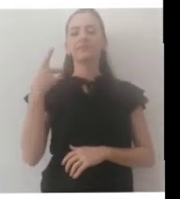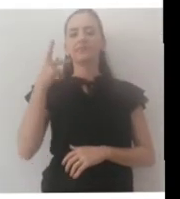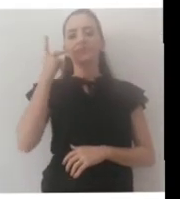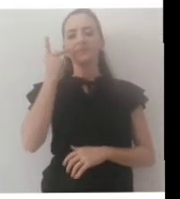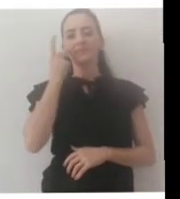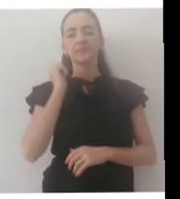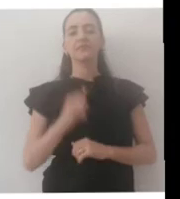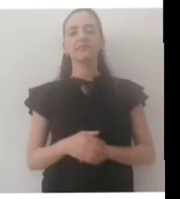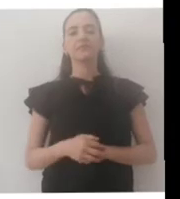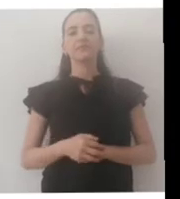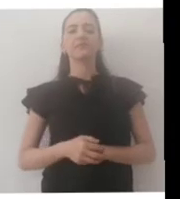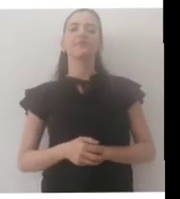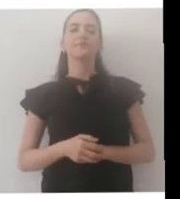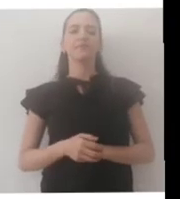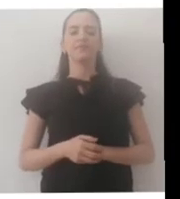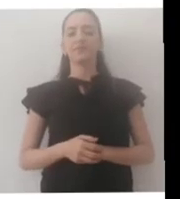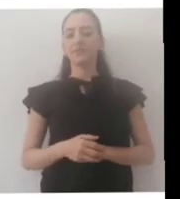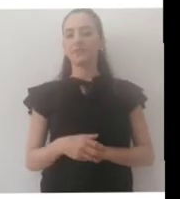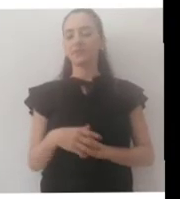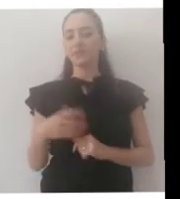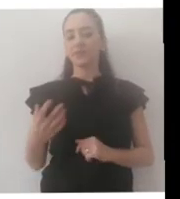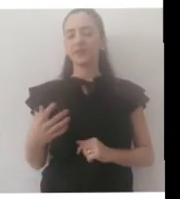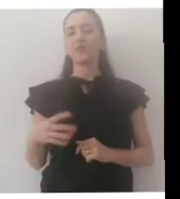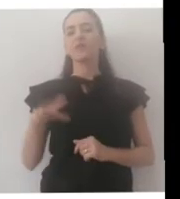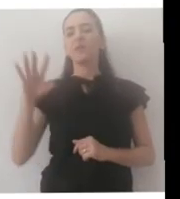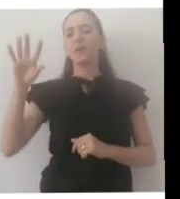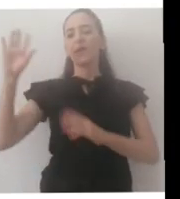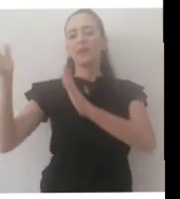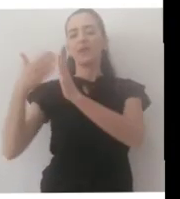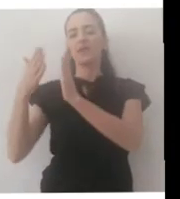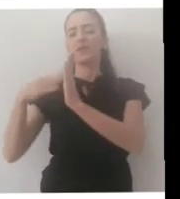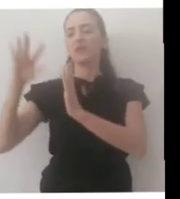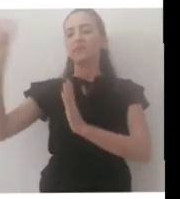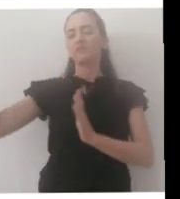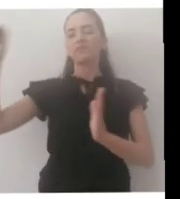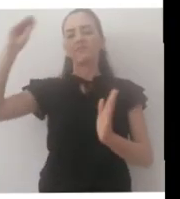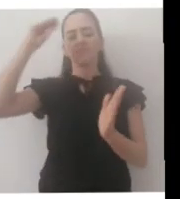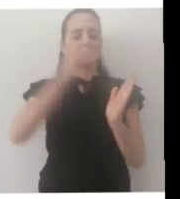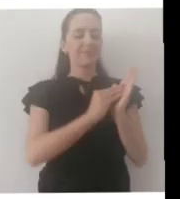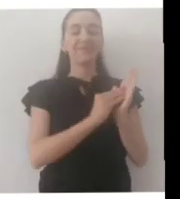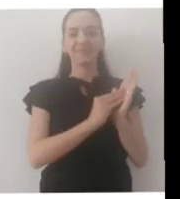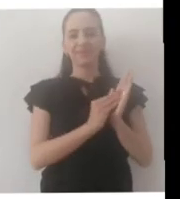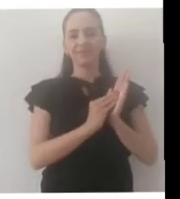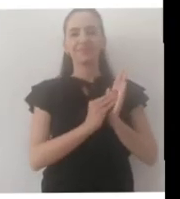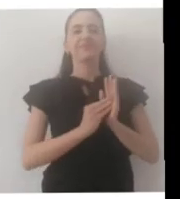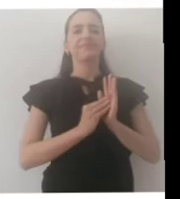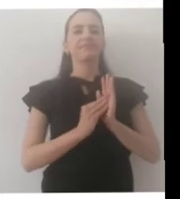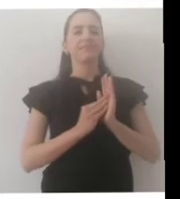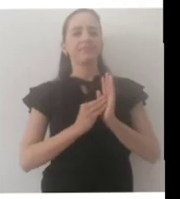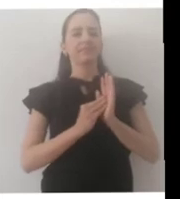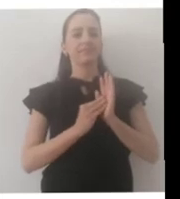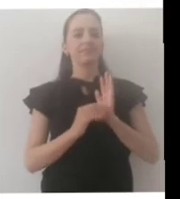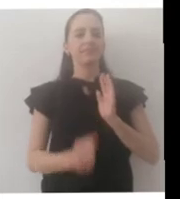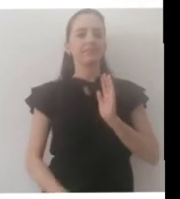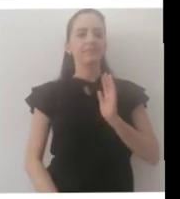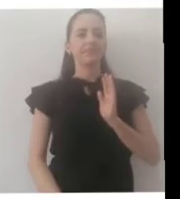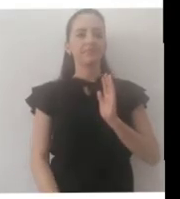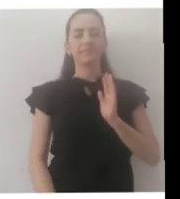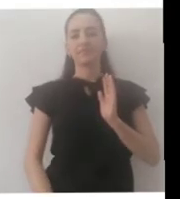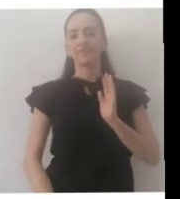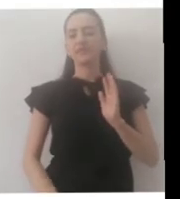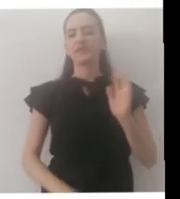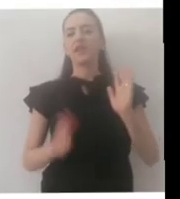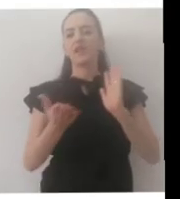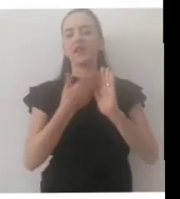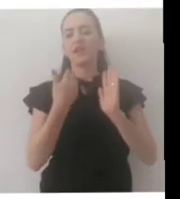de Piaget. É um texto na íntegra que está... Então, neste apêndice, a autora faz uma revisão do